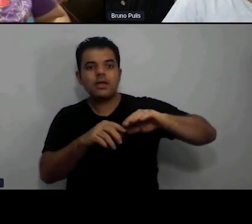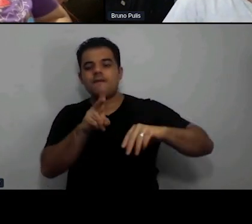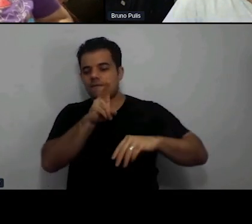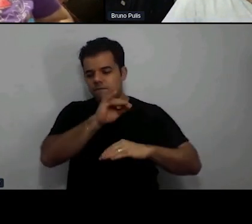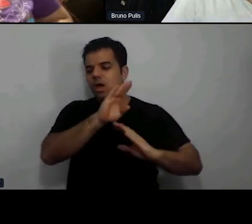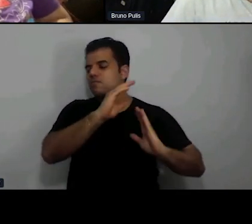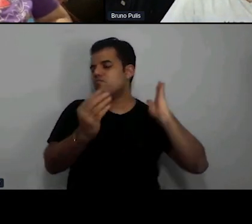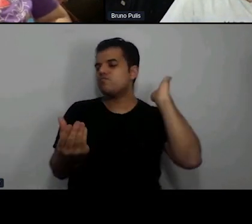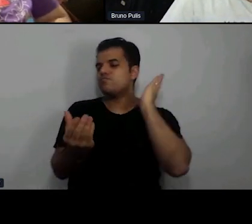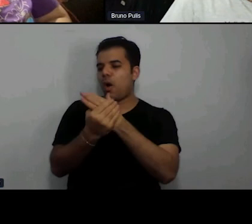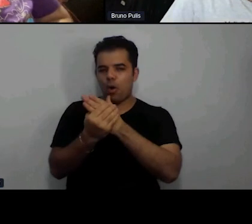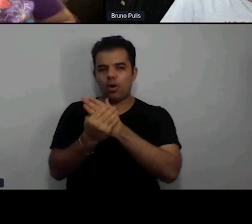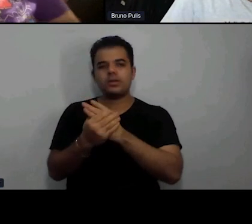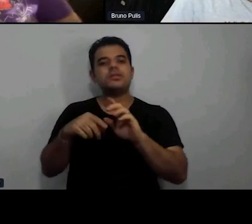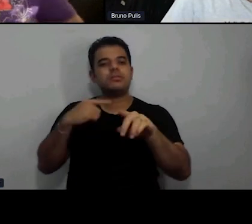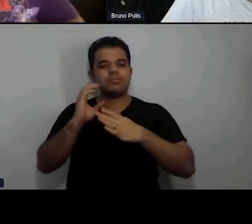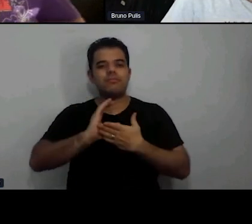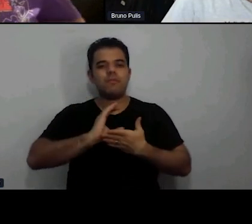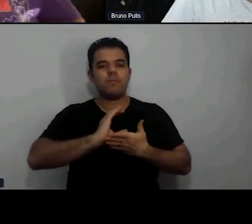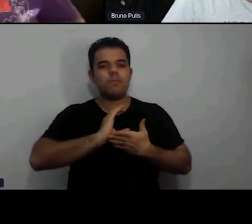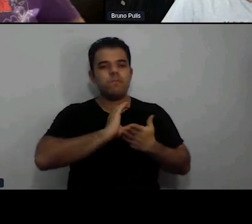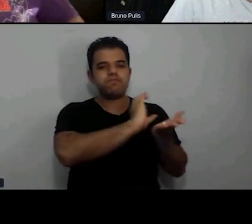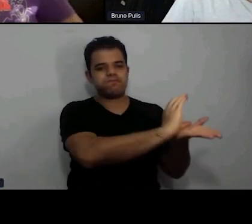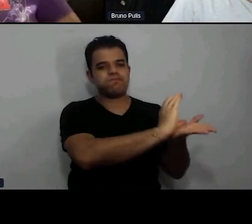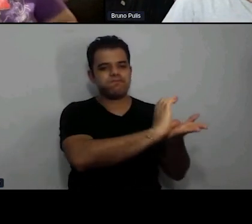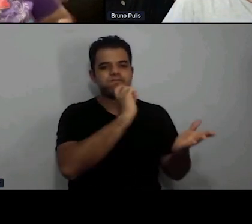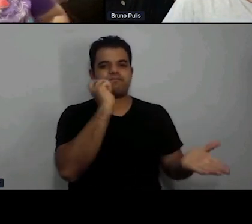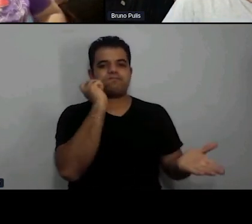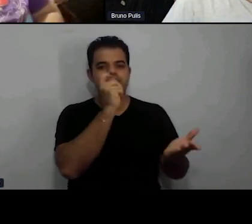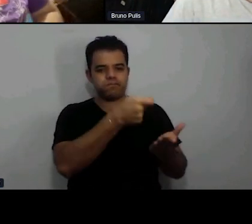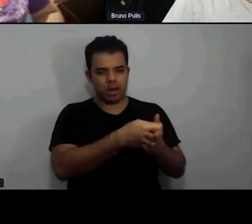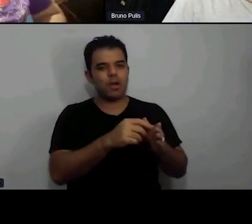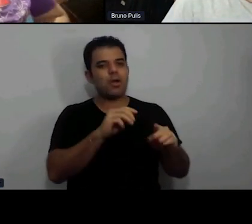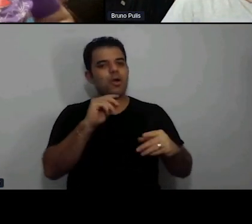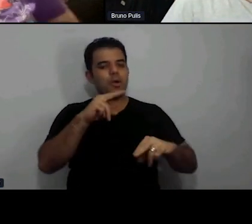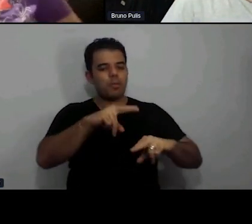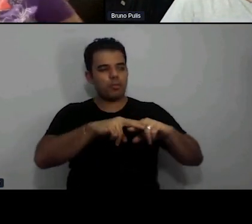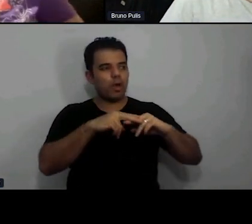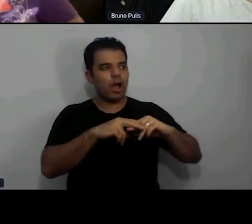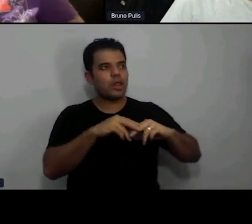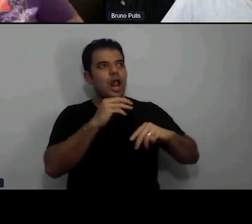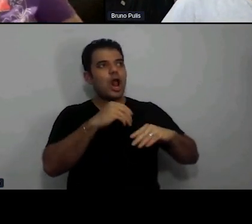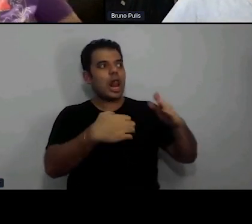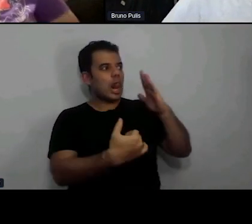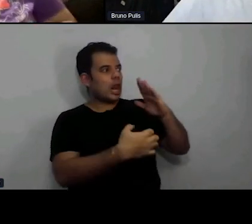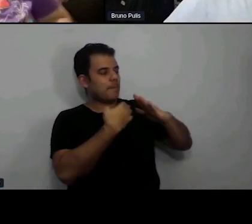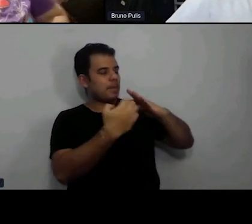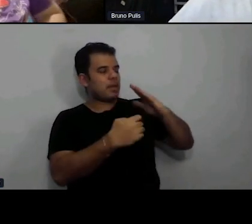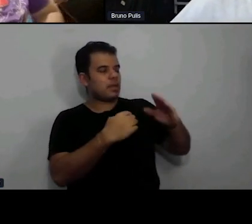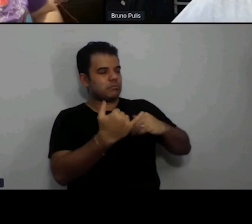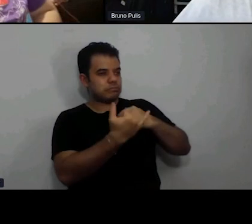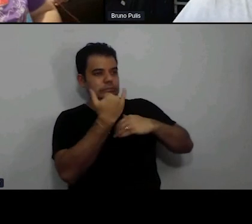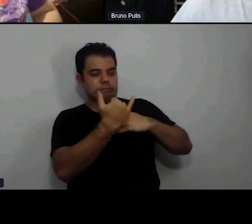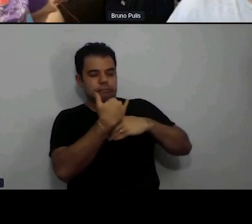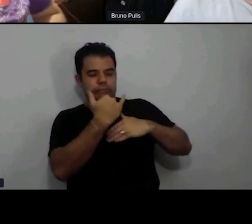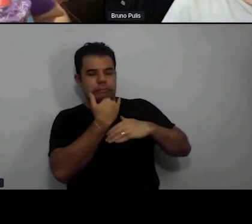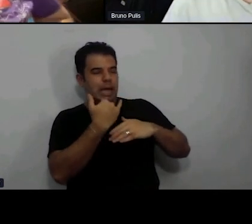processar e você vai precisar indenizá-lo do mesmo jeito. Então, assim, nós fizemos reflexões aqui nesse